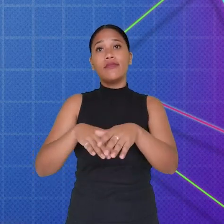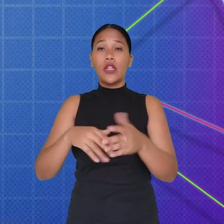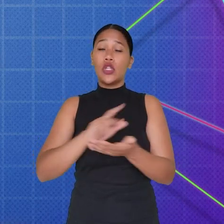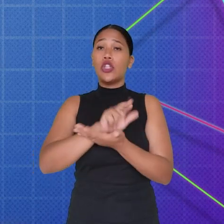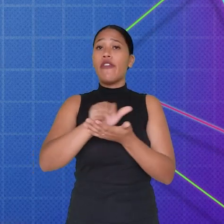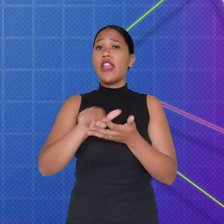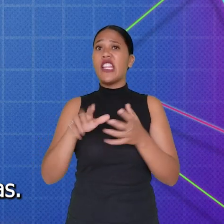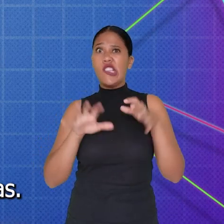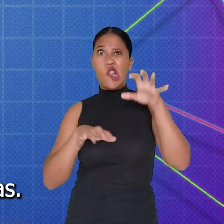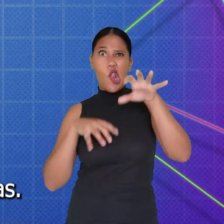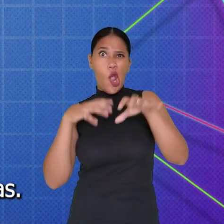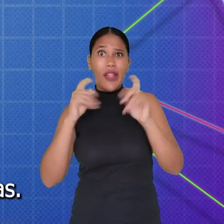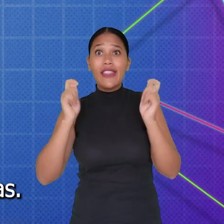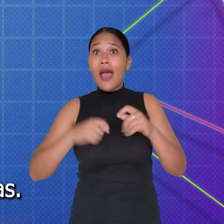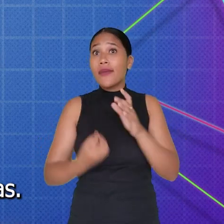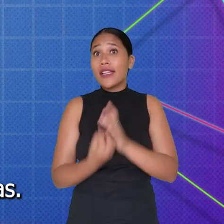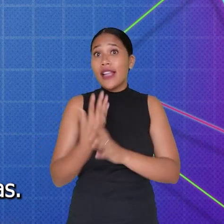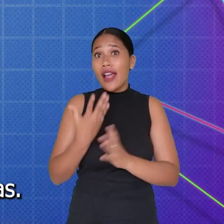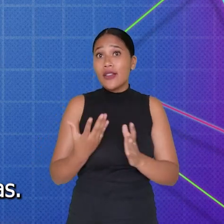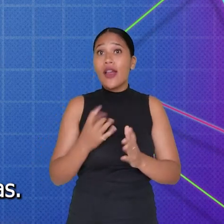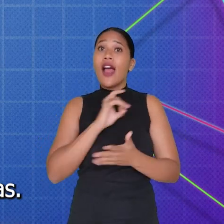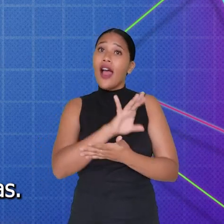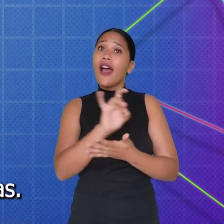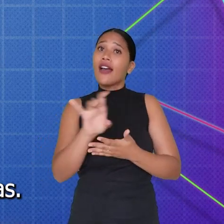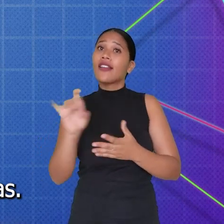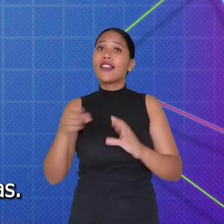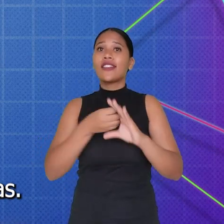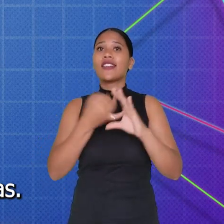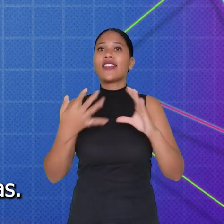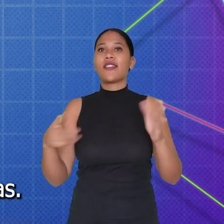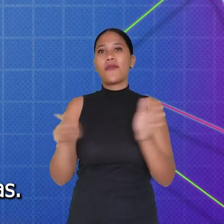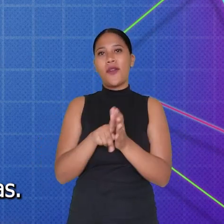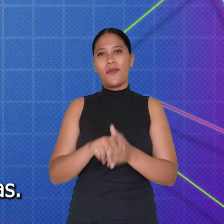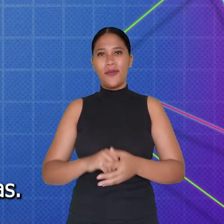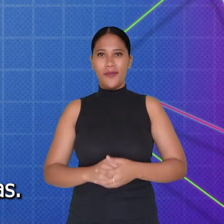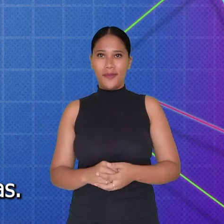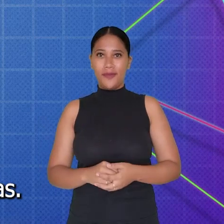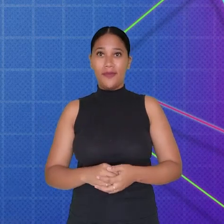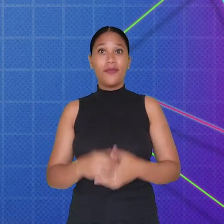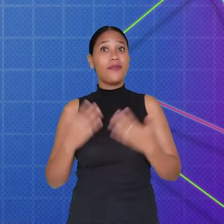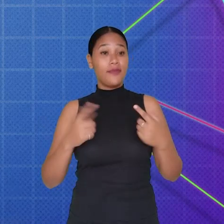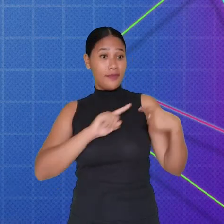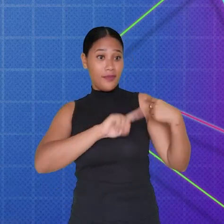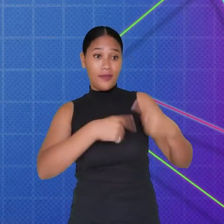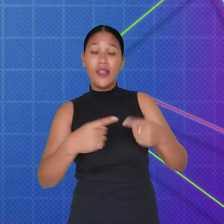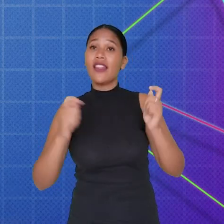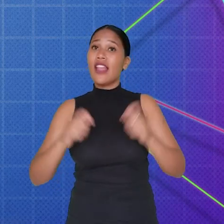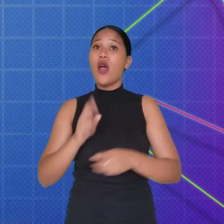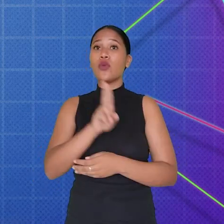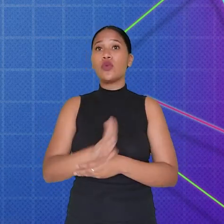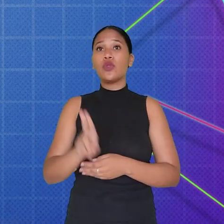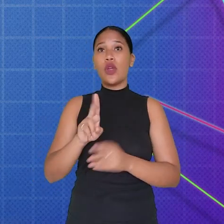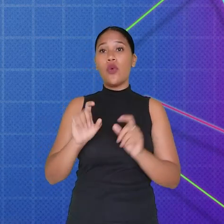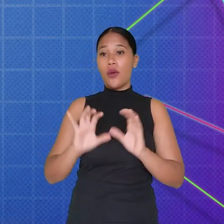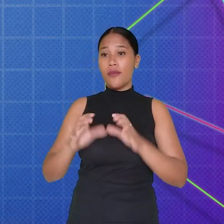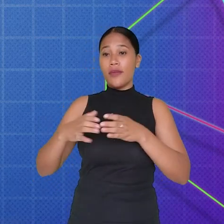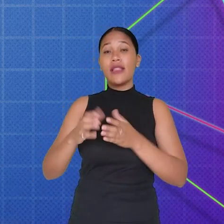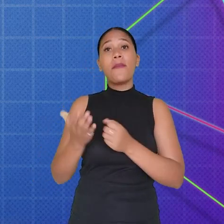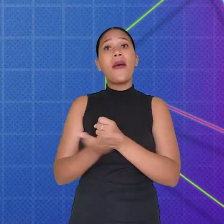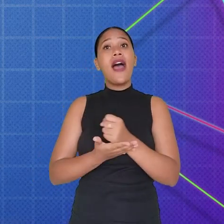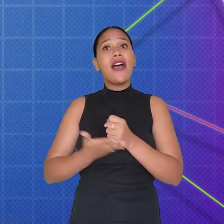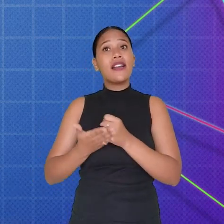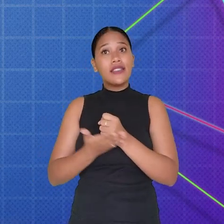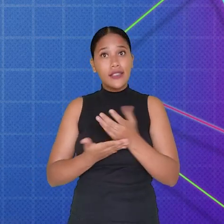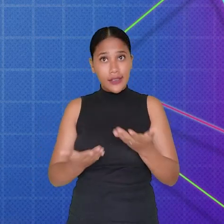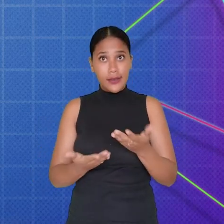tipos diferentes de monstros podem ser criados, cada um com suas próprias características. A herança pode ser usada para criar uma classe